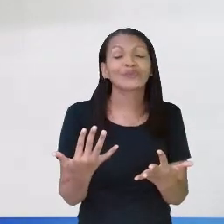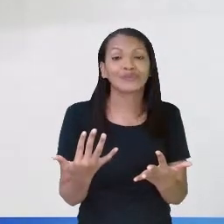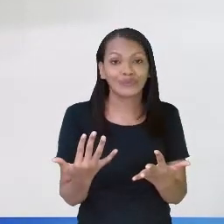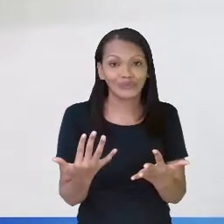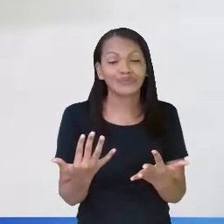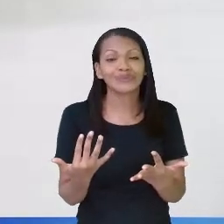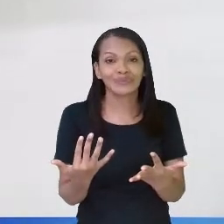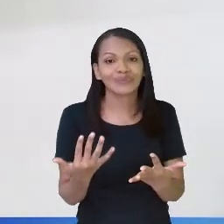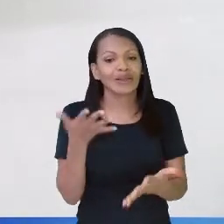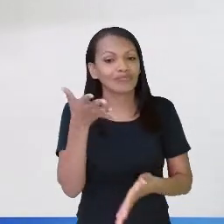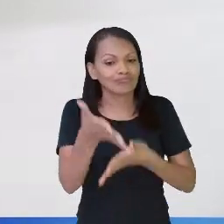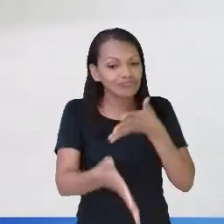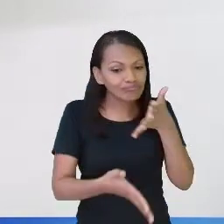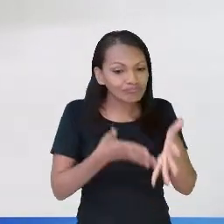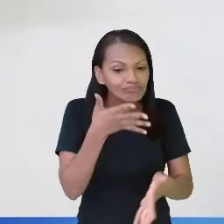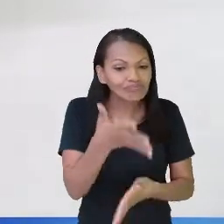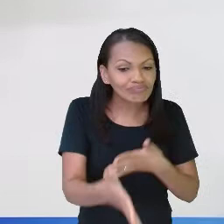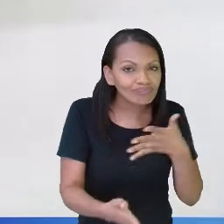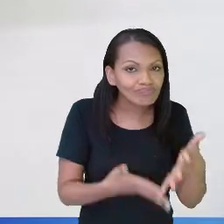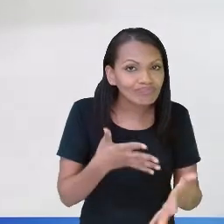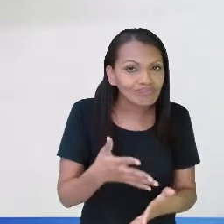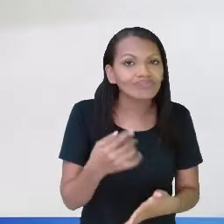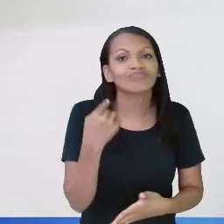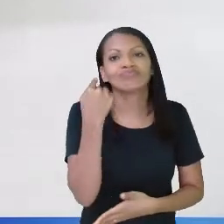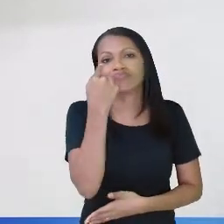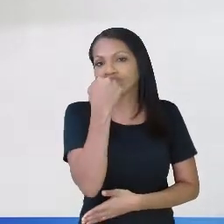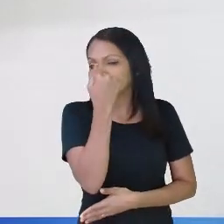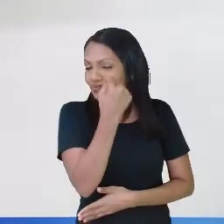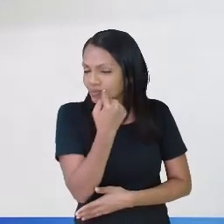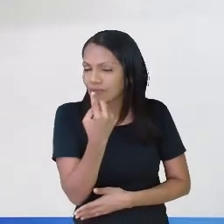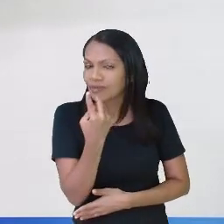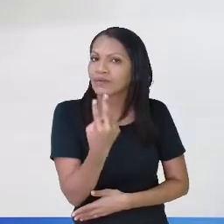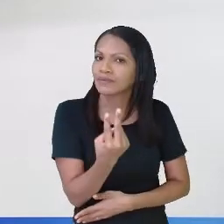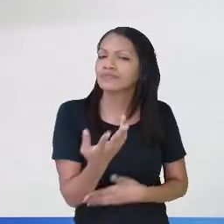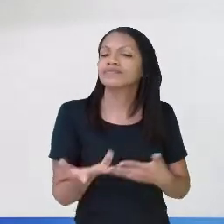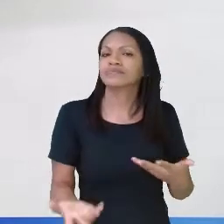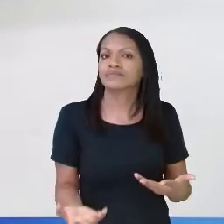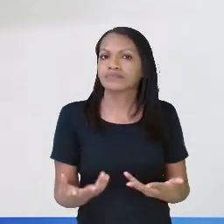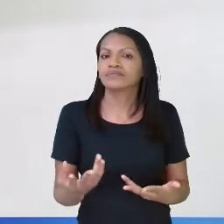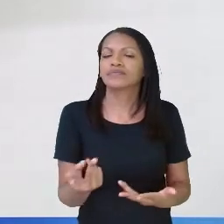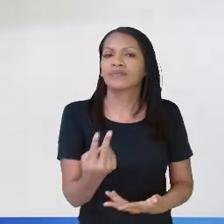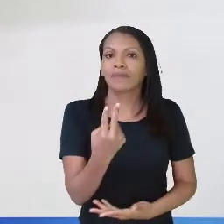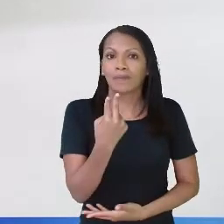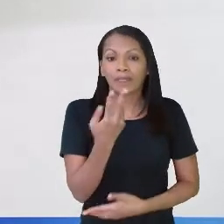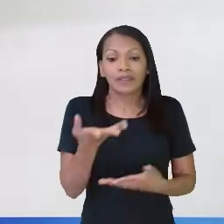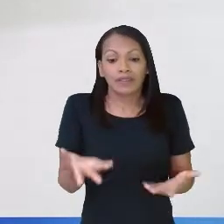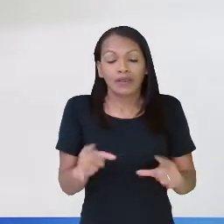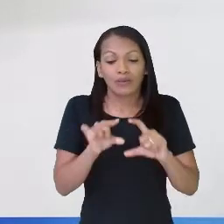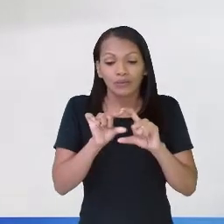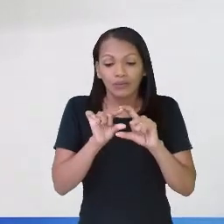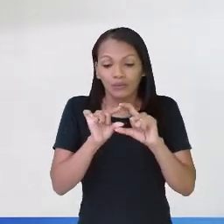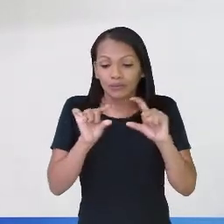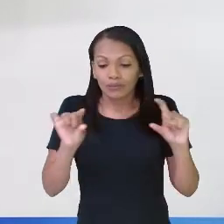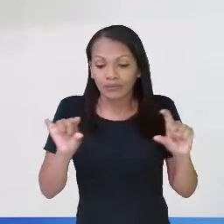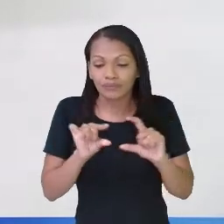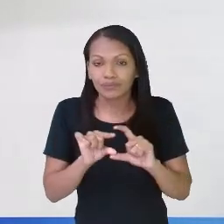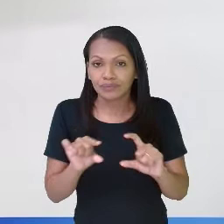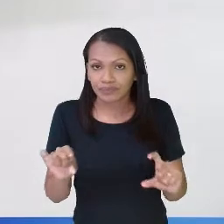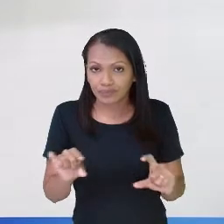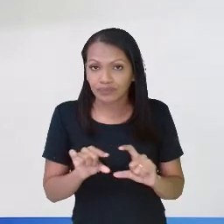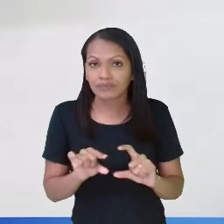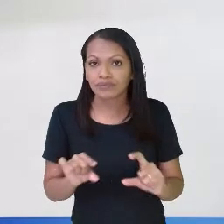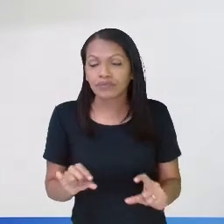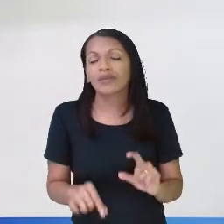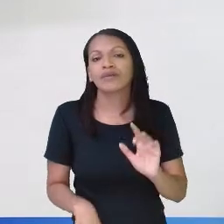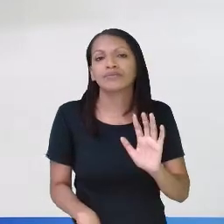Vamos lembrar? Cada linha dessa a gente chama de verso. E quando agrupamos os versos, temos as estrofes. Então, lá na